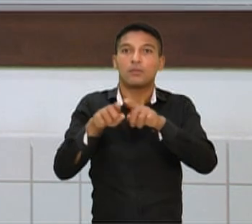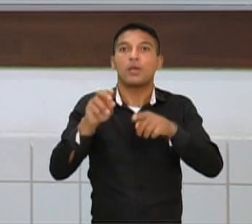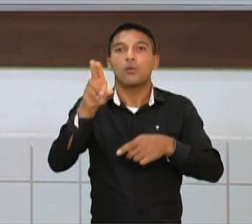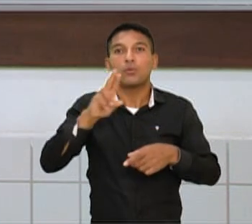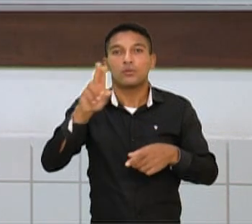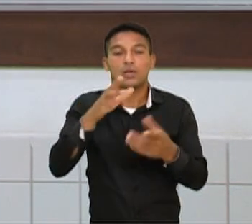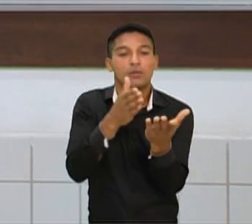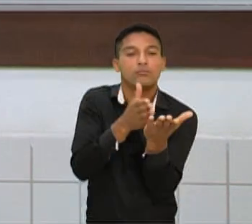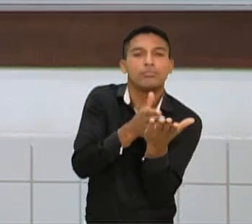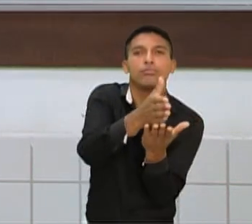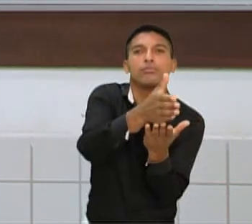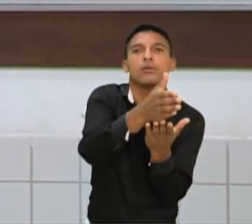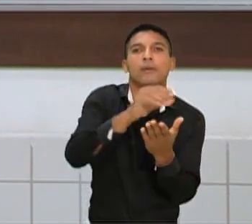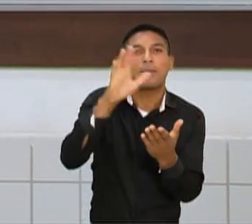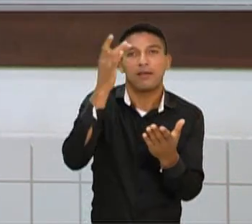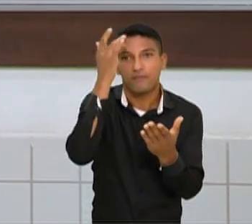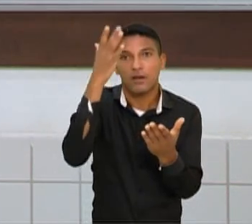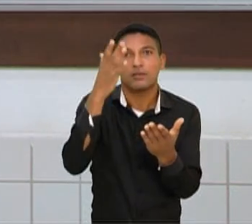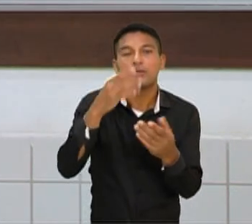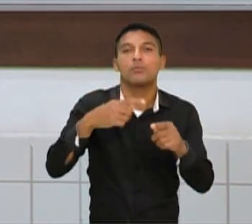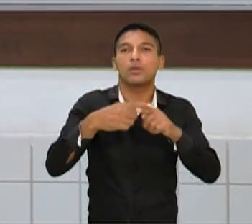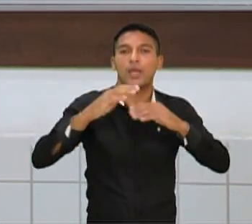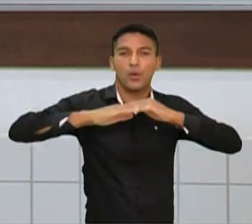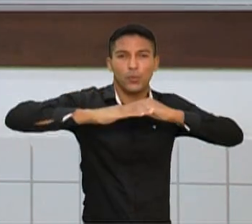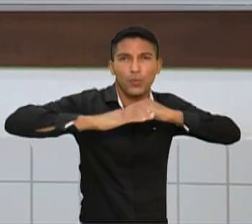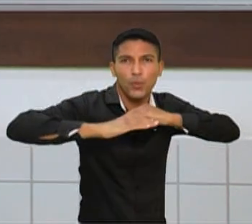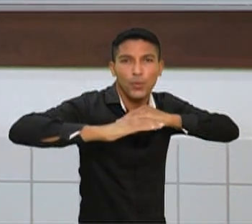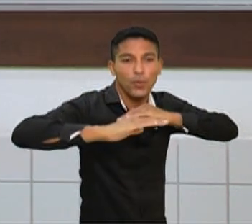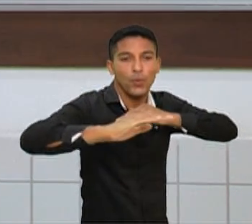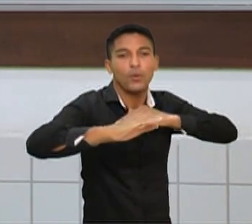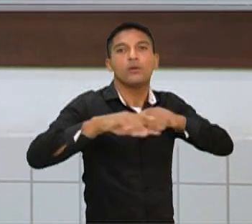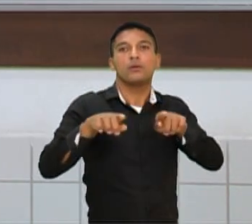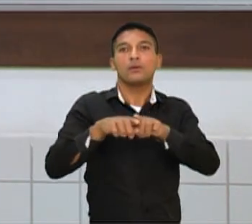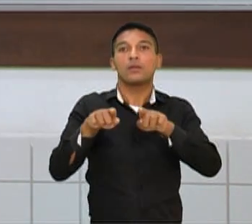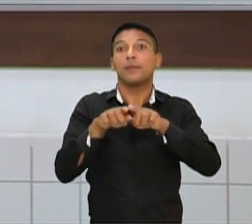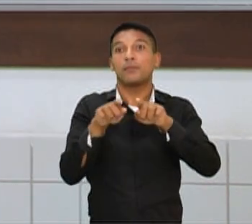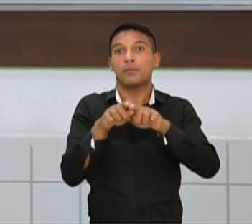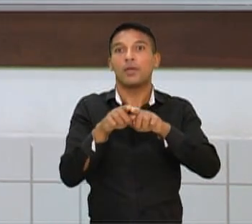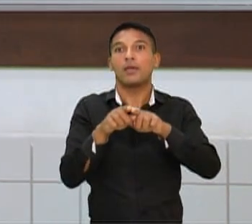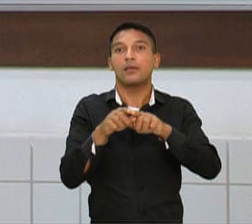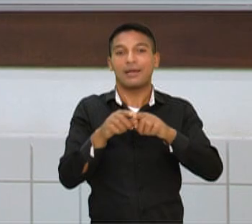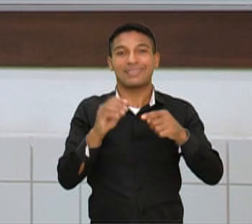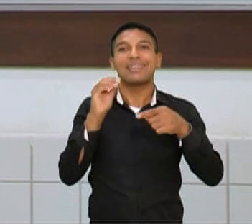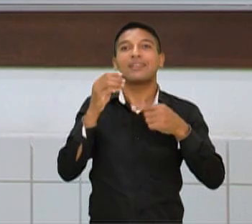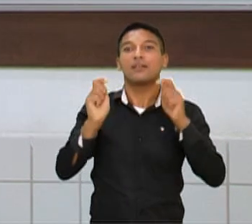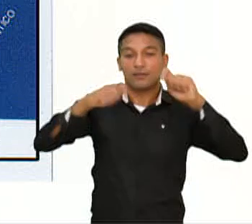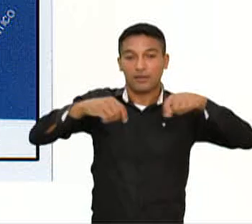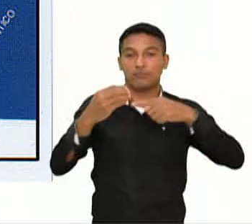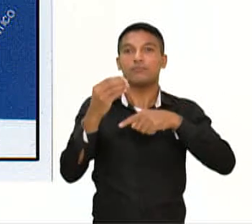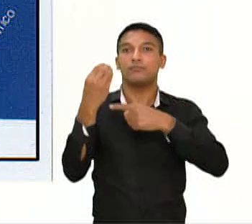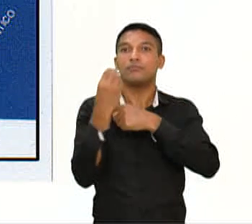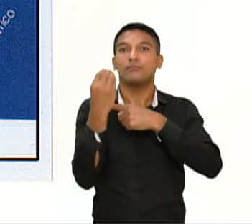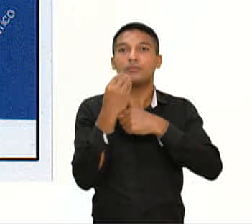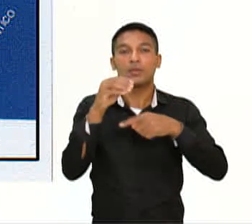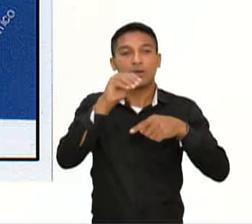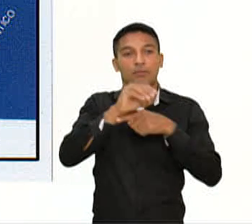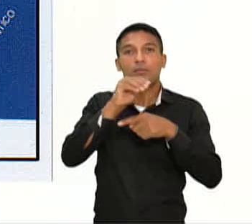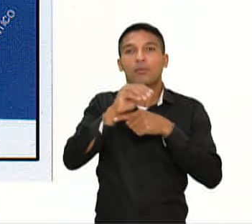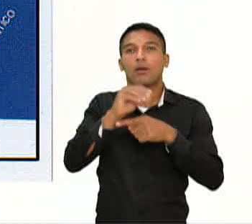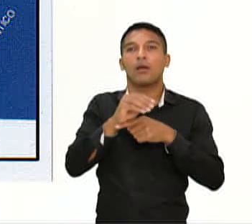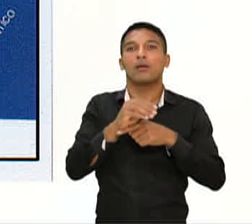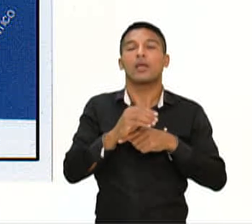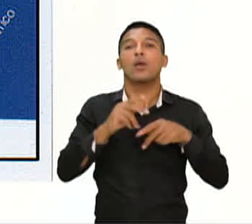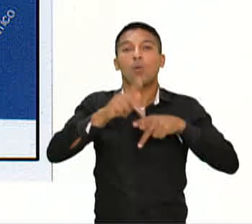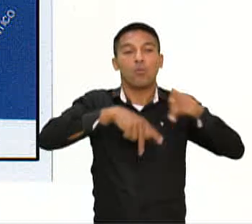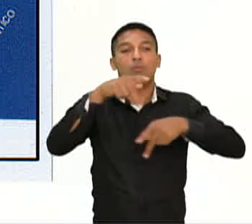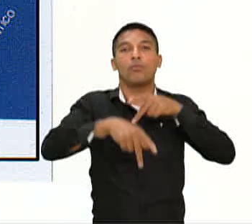terreno e à irrigação necessária à sobrevivência da população. Aqui, evoluindo mais um pouquinho no